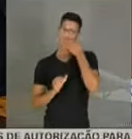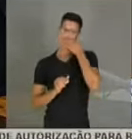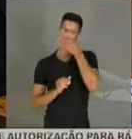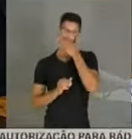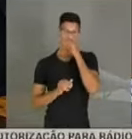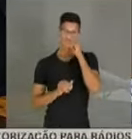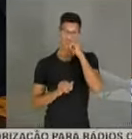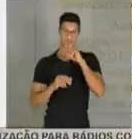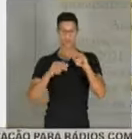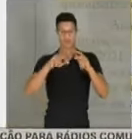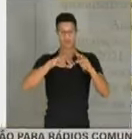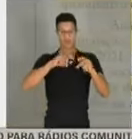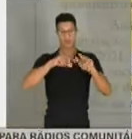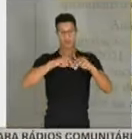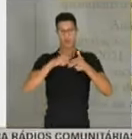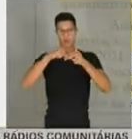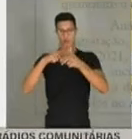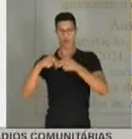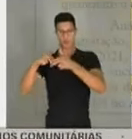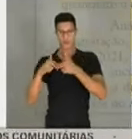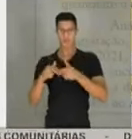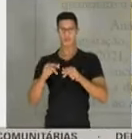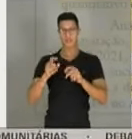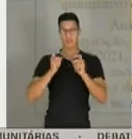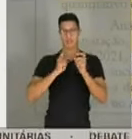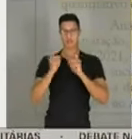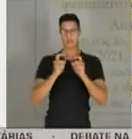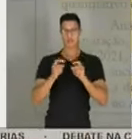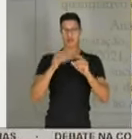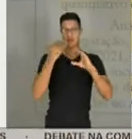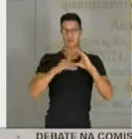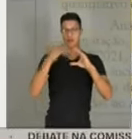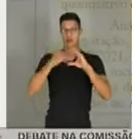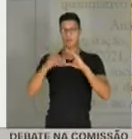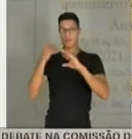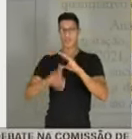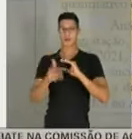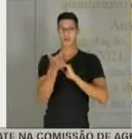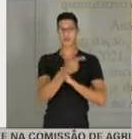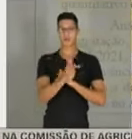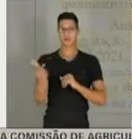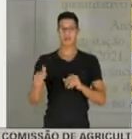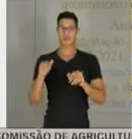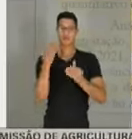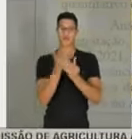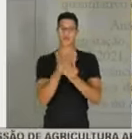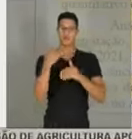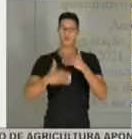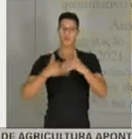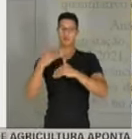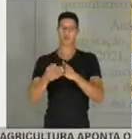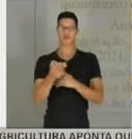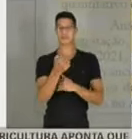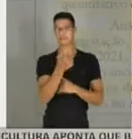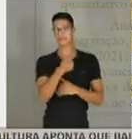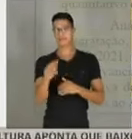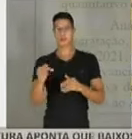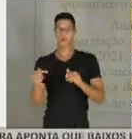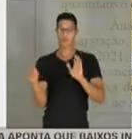As razões e justificativas pelas quais as memórias das reuniões, e-mails, etc. não constam no processo, não